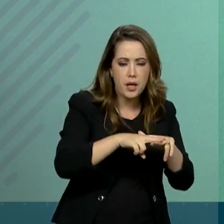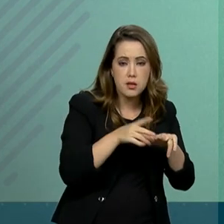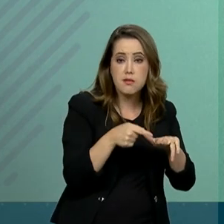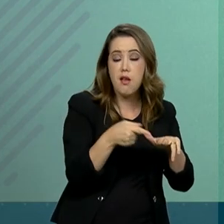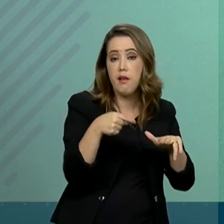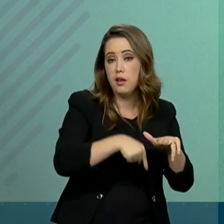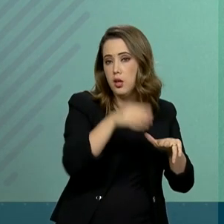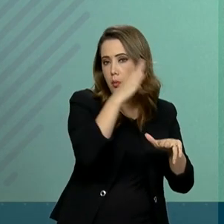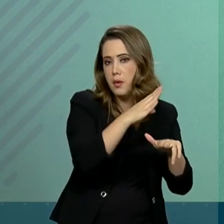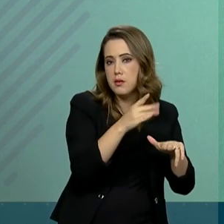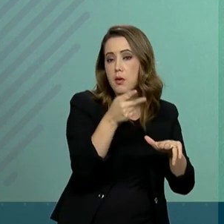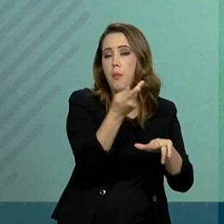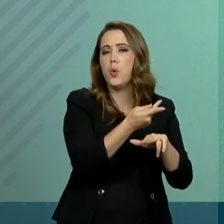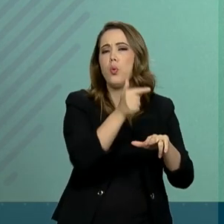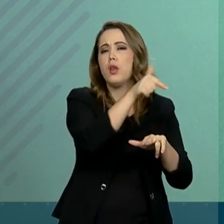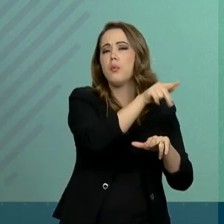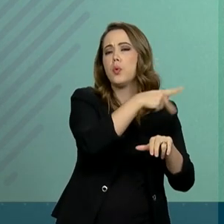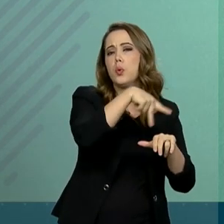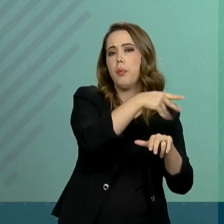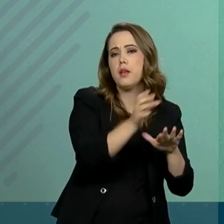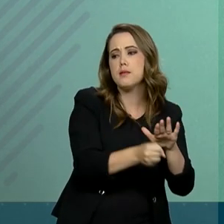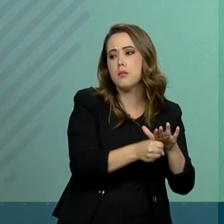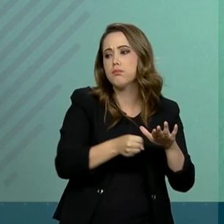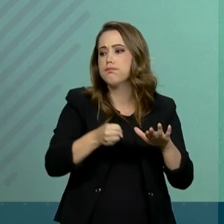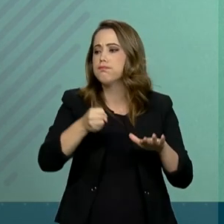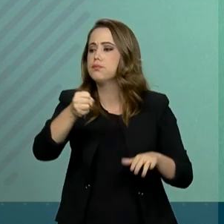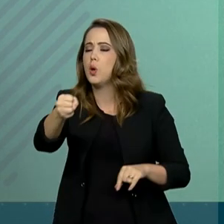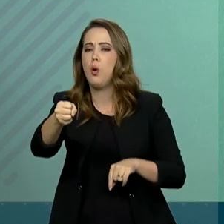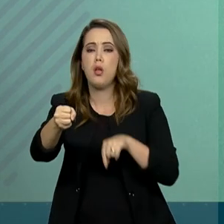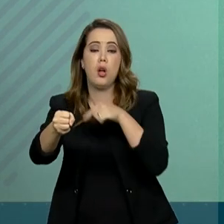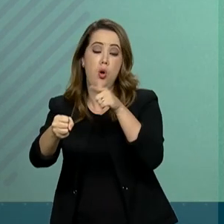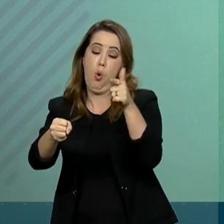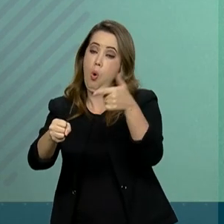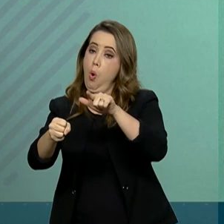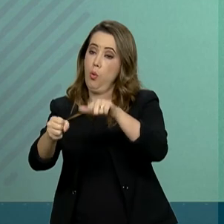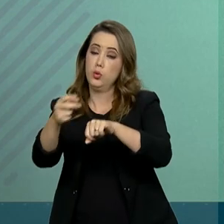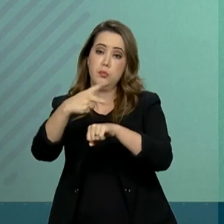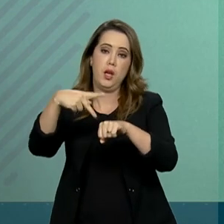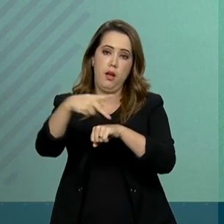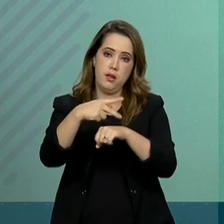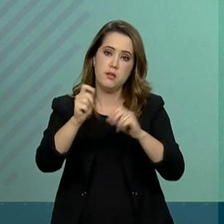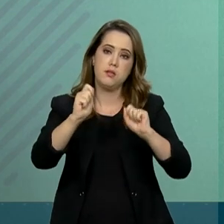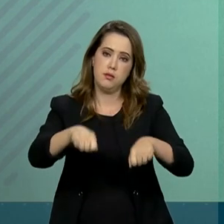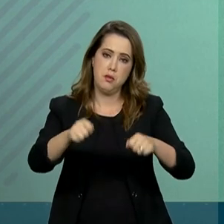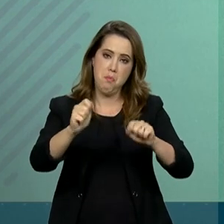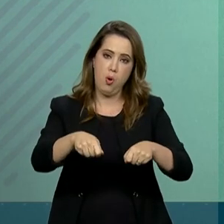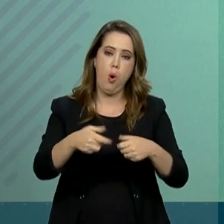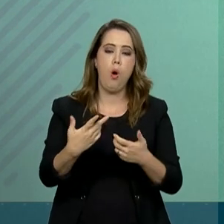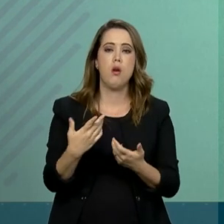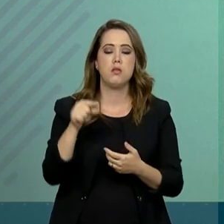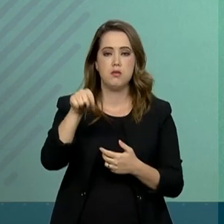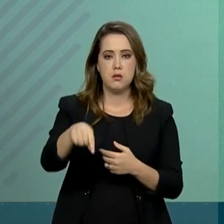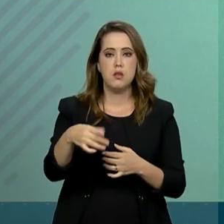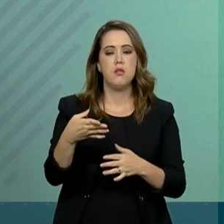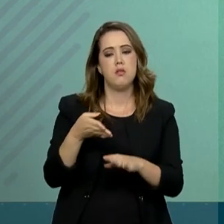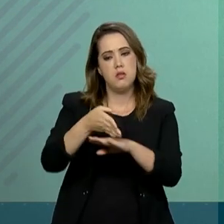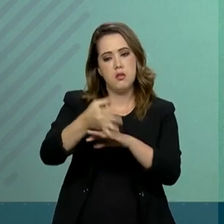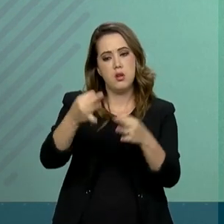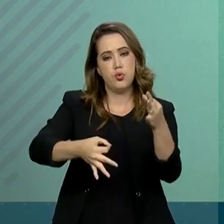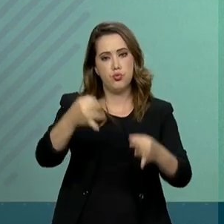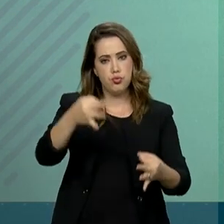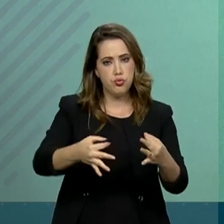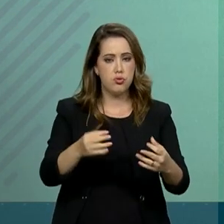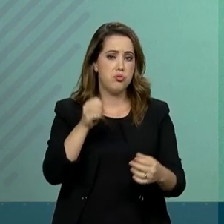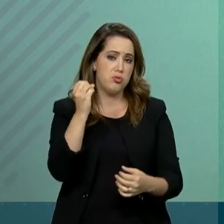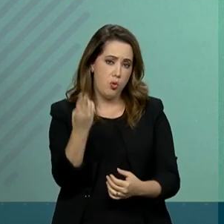por crimes tanto para que sejam processadas quanto para a execução da pena outra